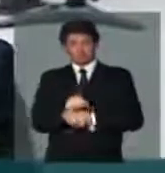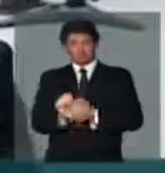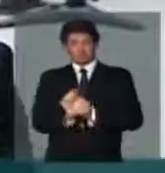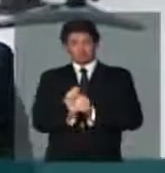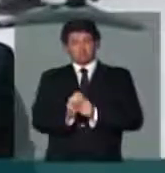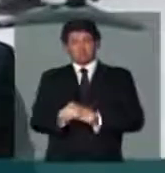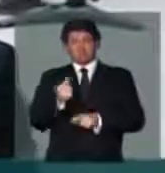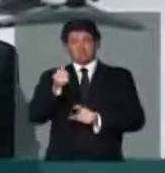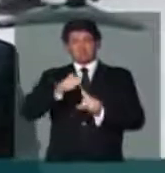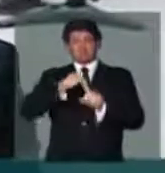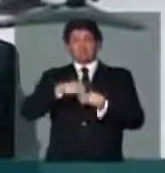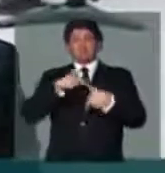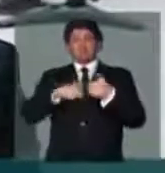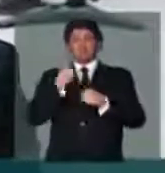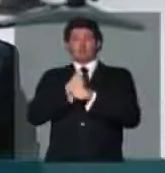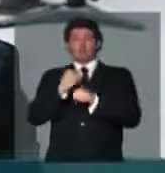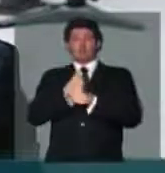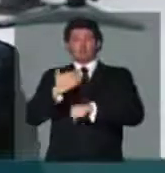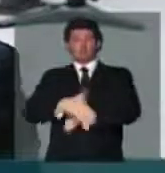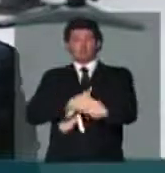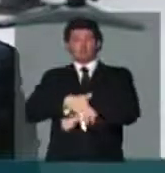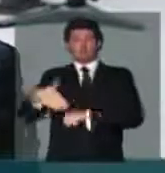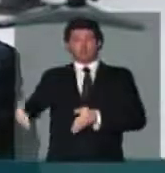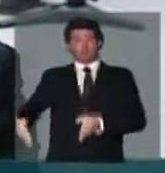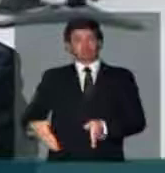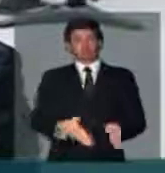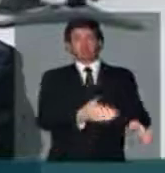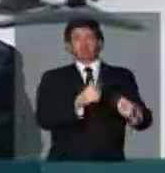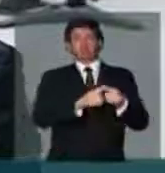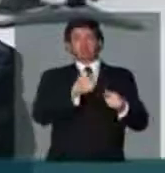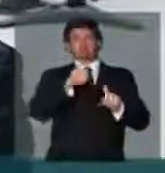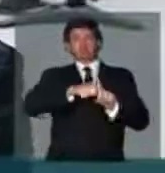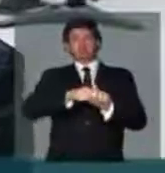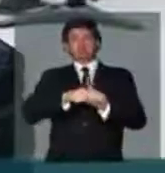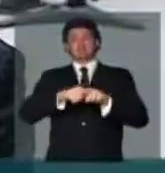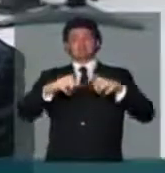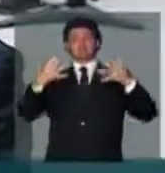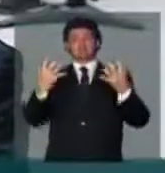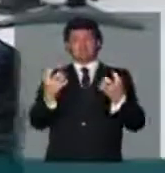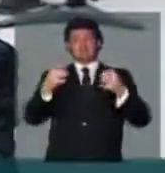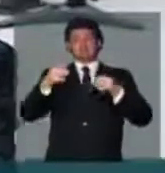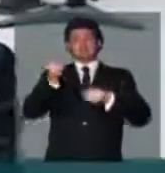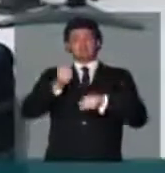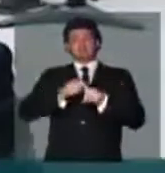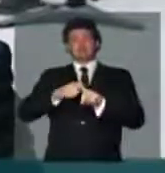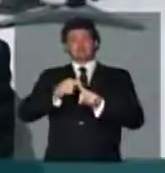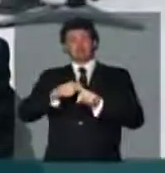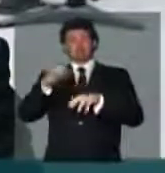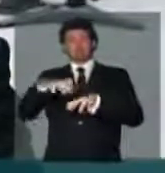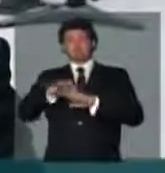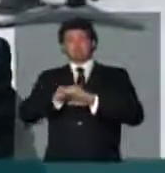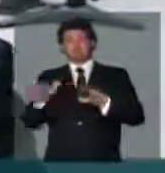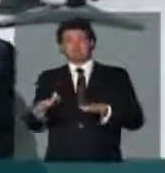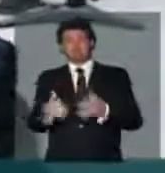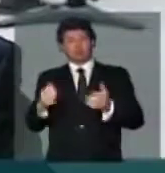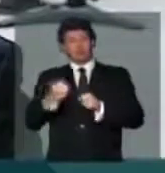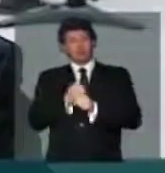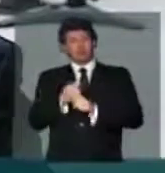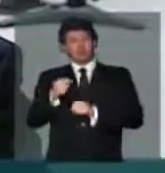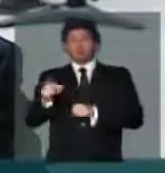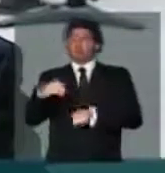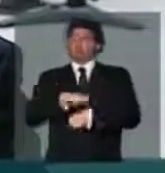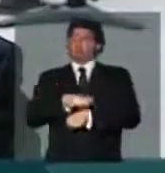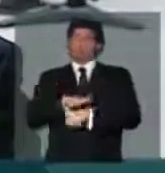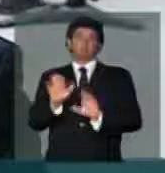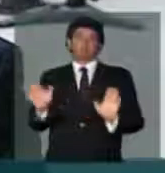trabalha durante 6 meses, porque 6 meses é de chuva. E eu penso que essas grandes obras é só uma questão de